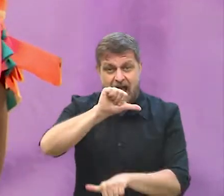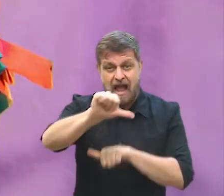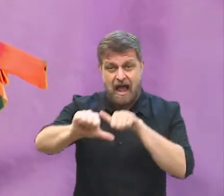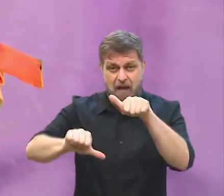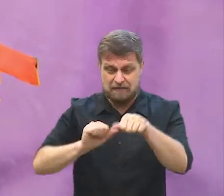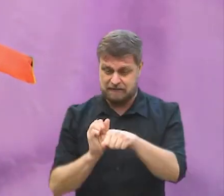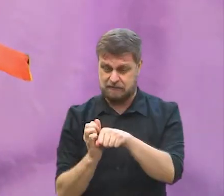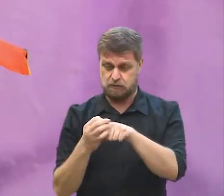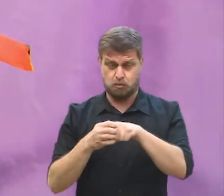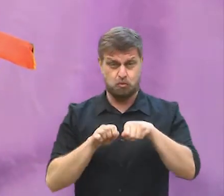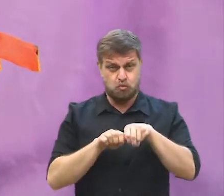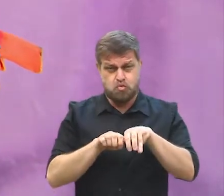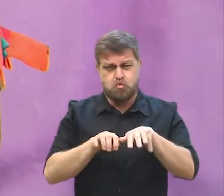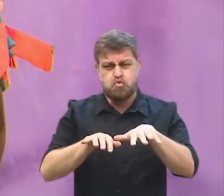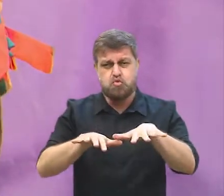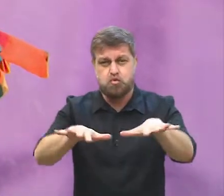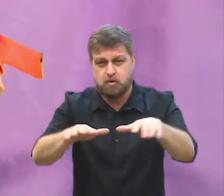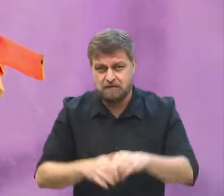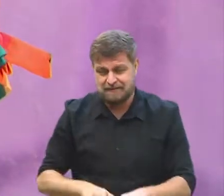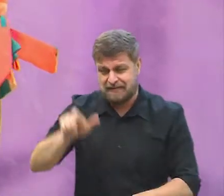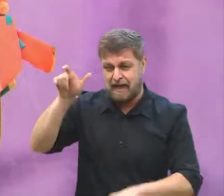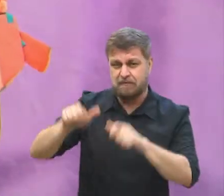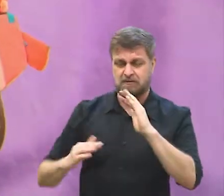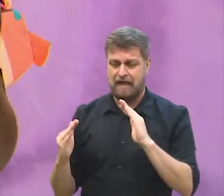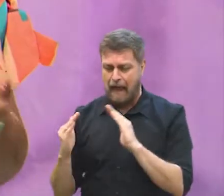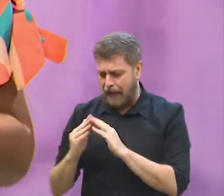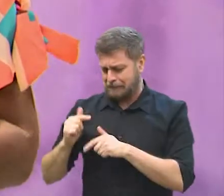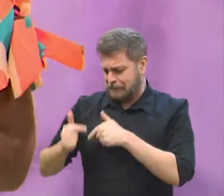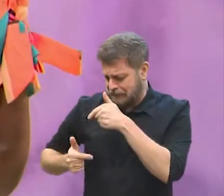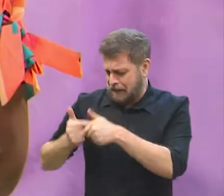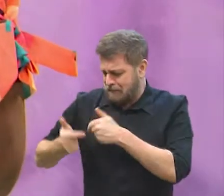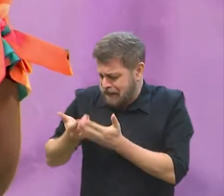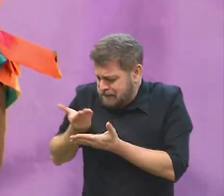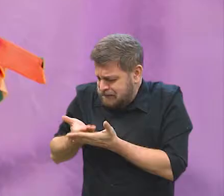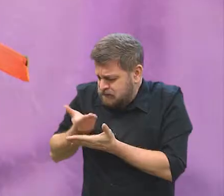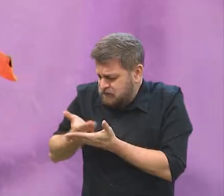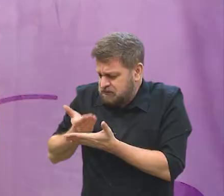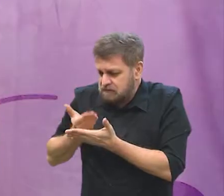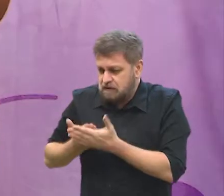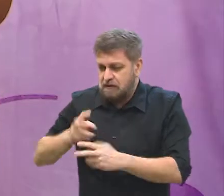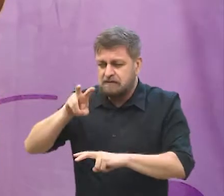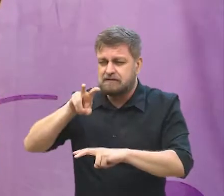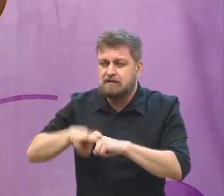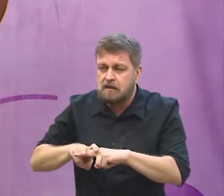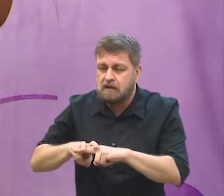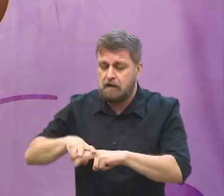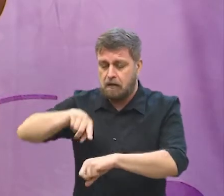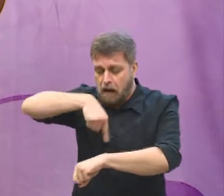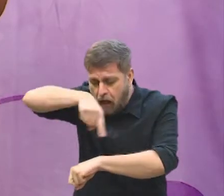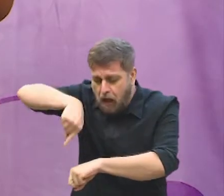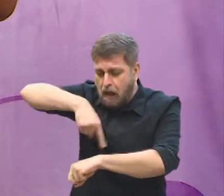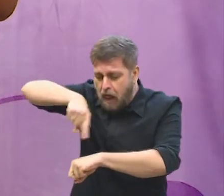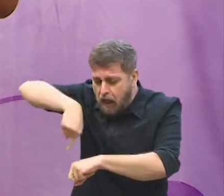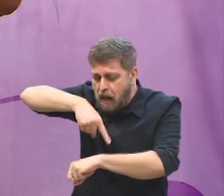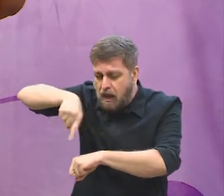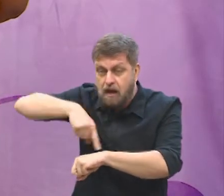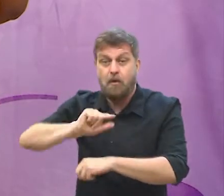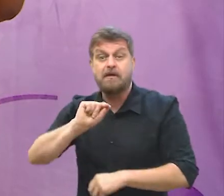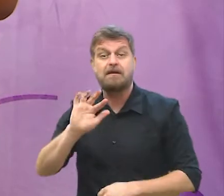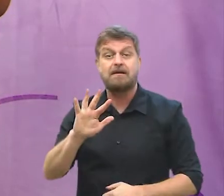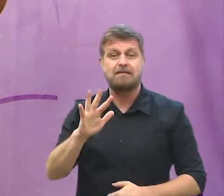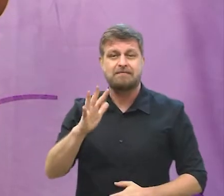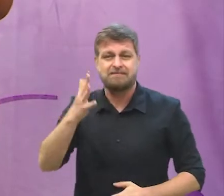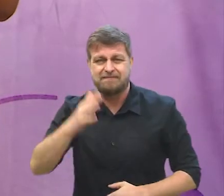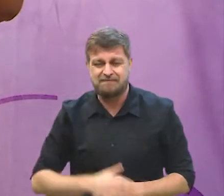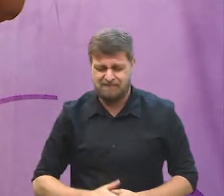do novo coronavírus. Muita gente foi para casa para trabalhar, para estudar, ficou muito tempo sentado. E aí, o que